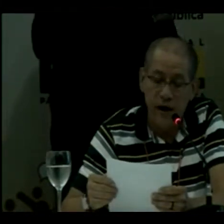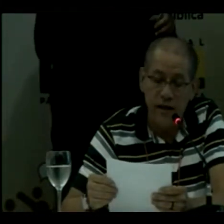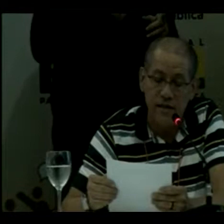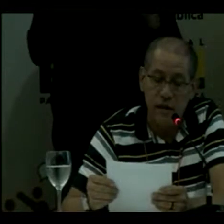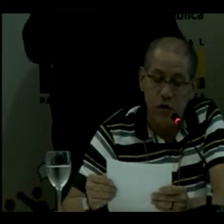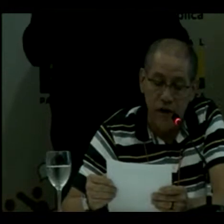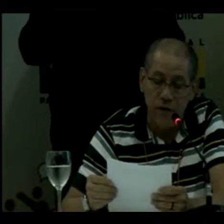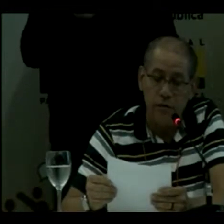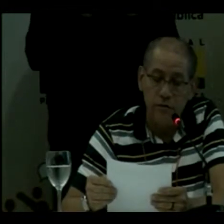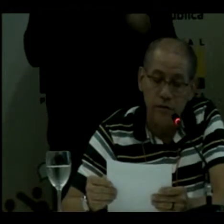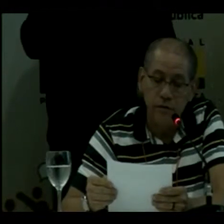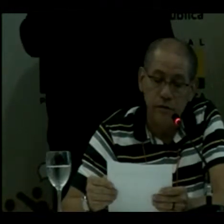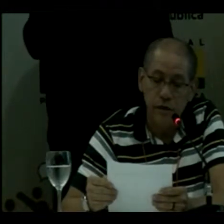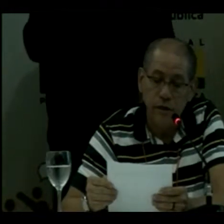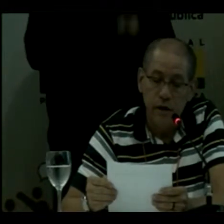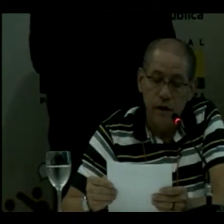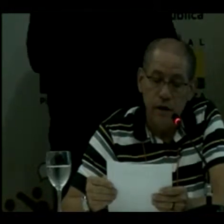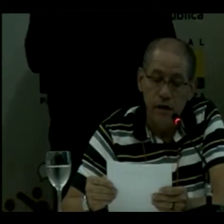diferentes esferas de governo.